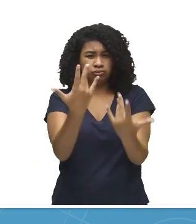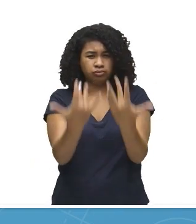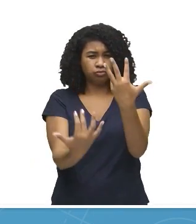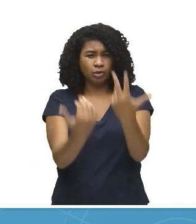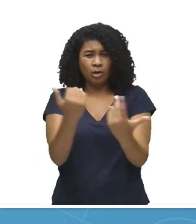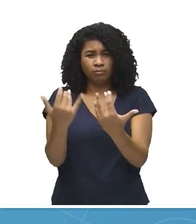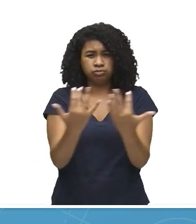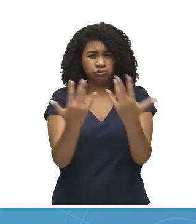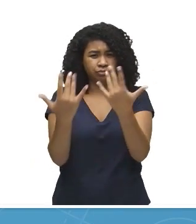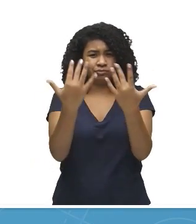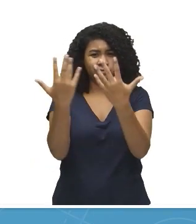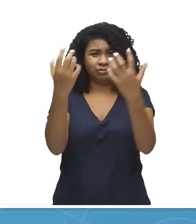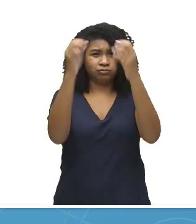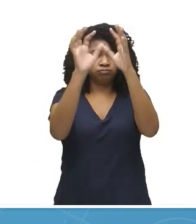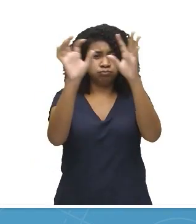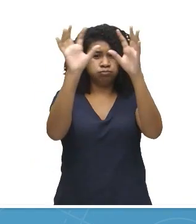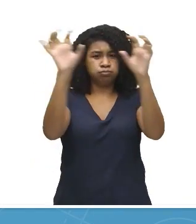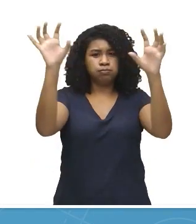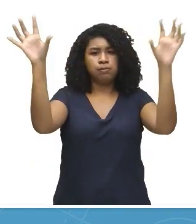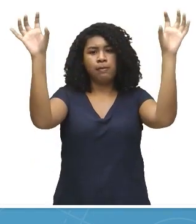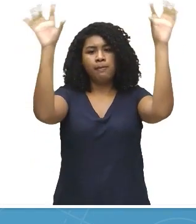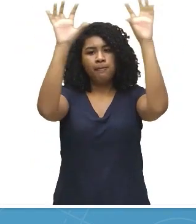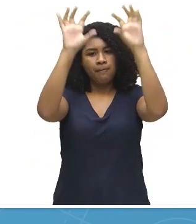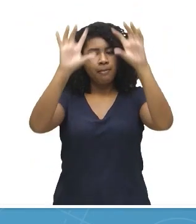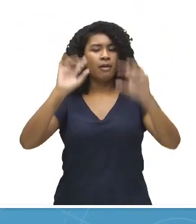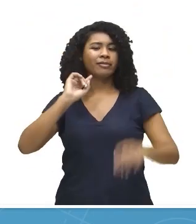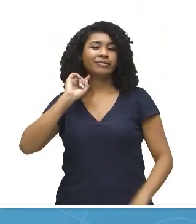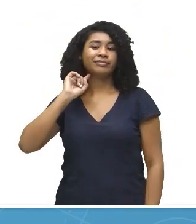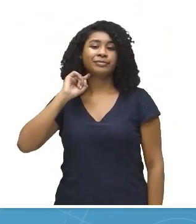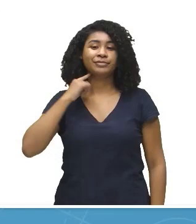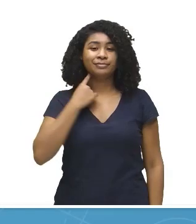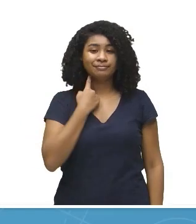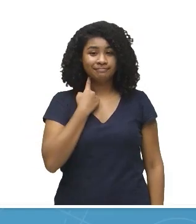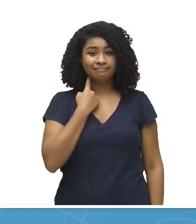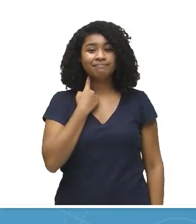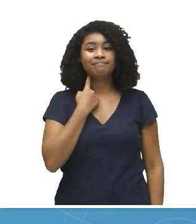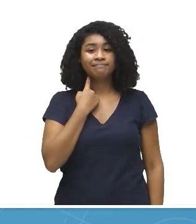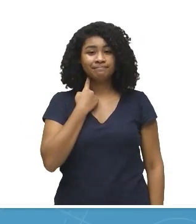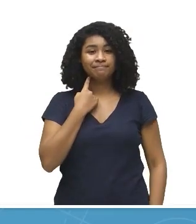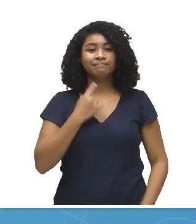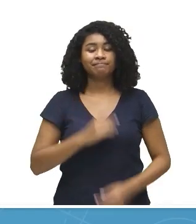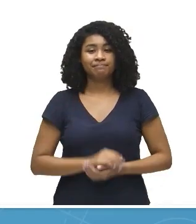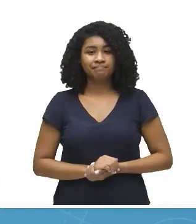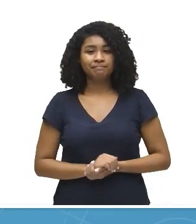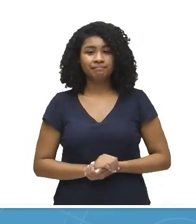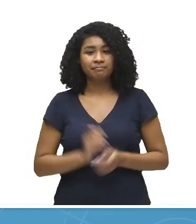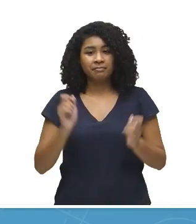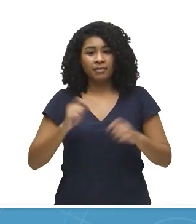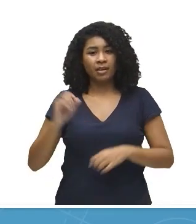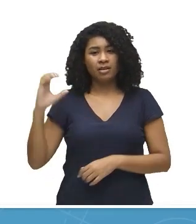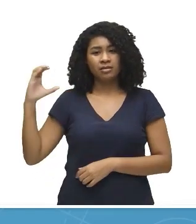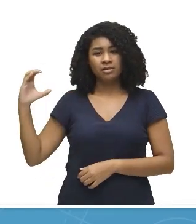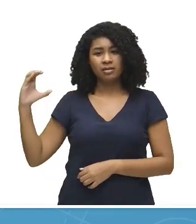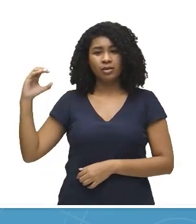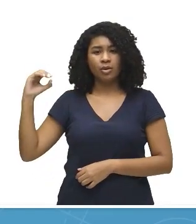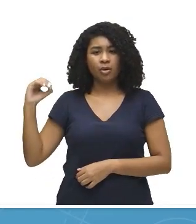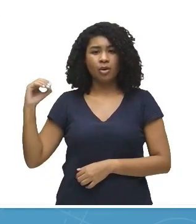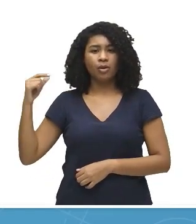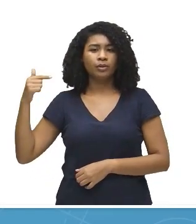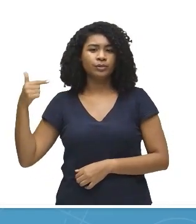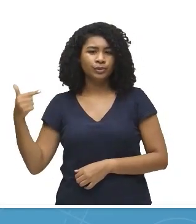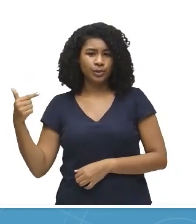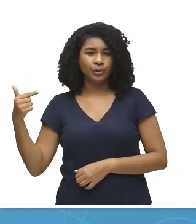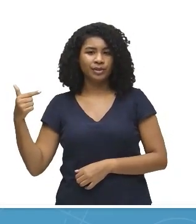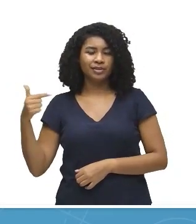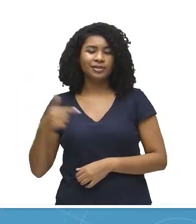e aí nós temos a emissão dos gases carbônicos para a atmosfera também através